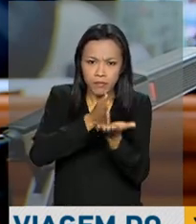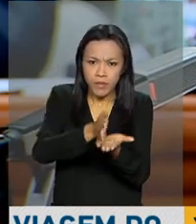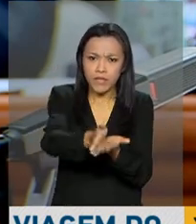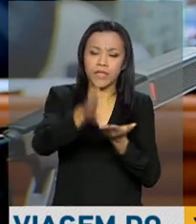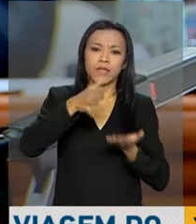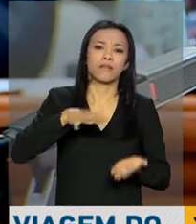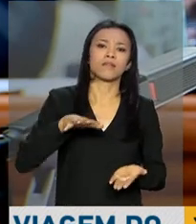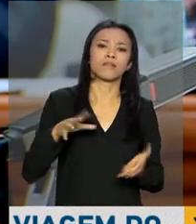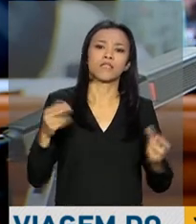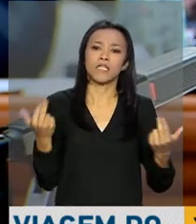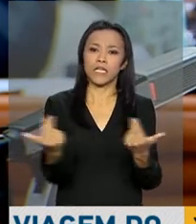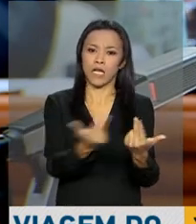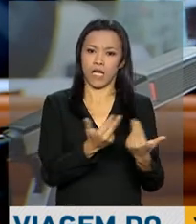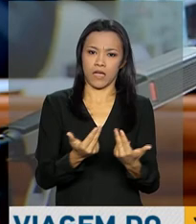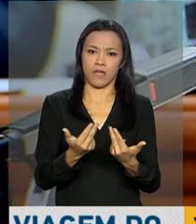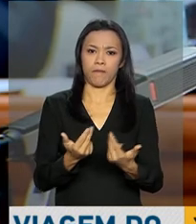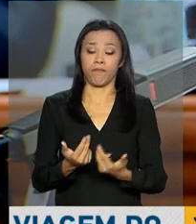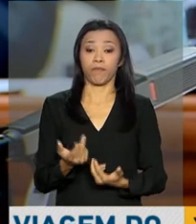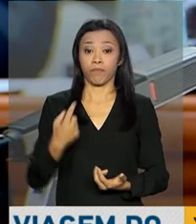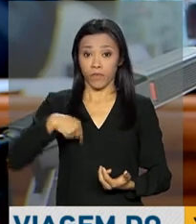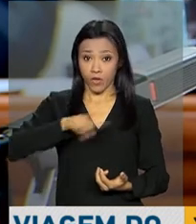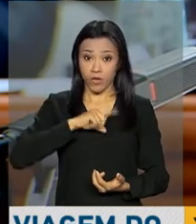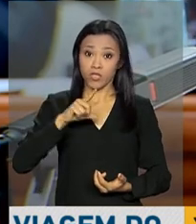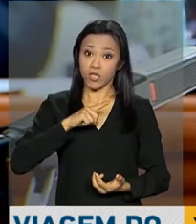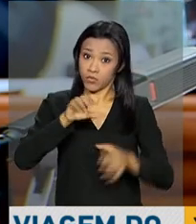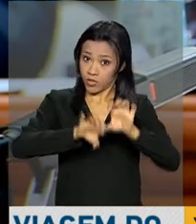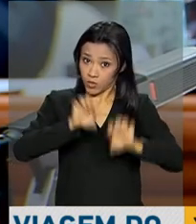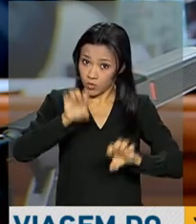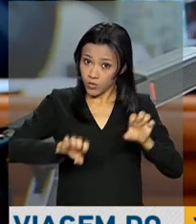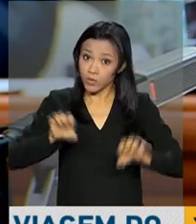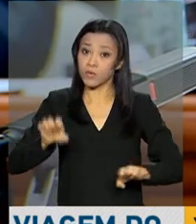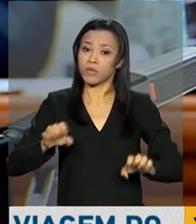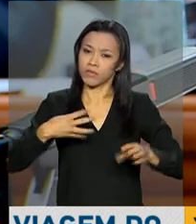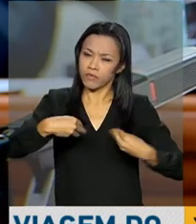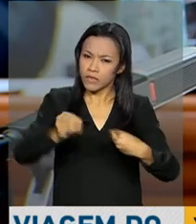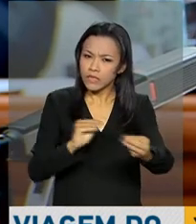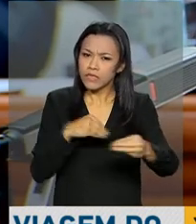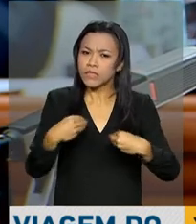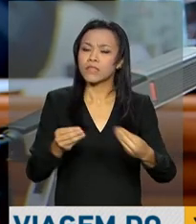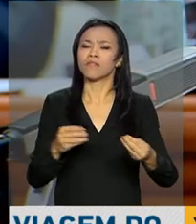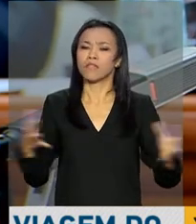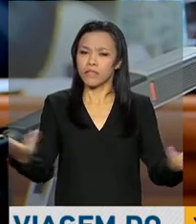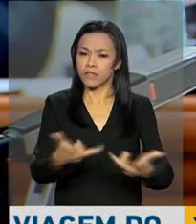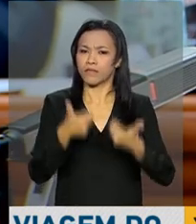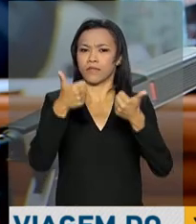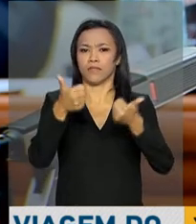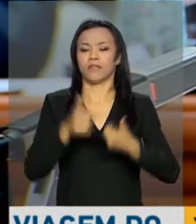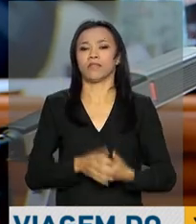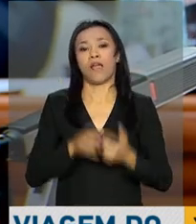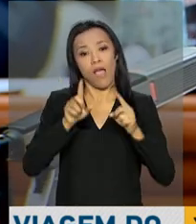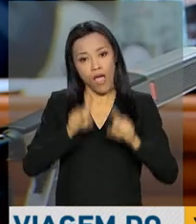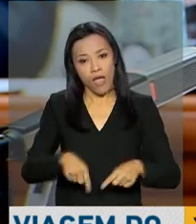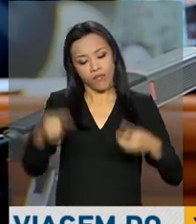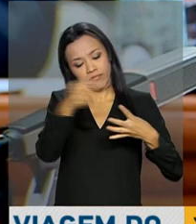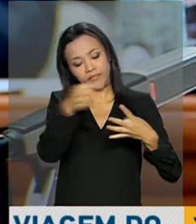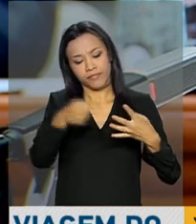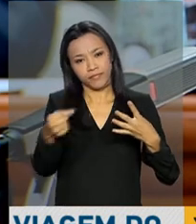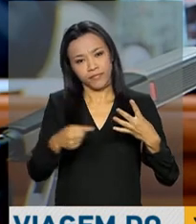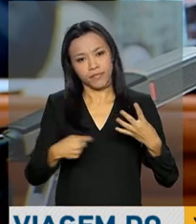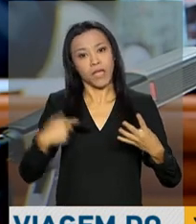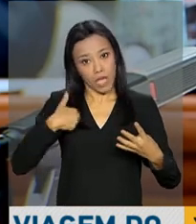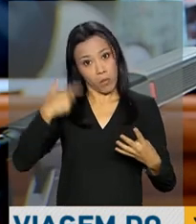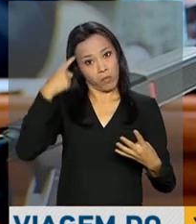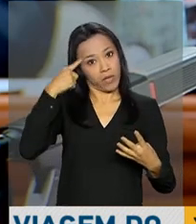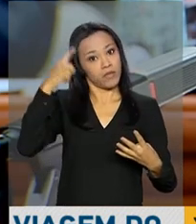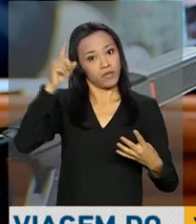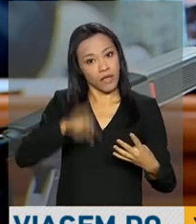áreas convergentes. Temos estrutura enxuta, flexível e eficiente. Esses, penso eu,